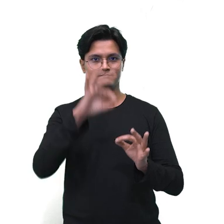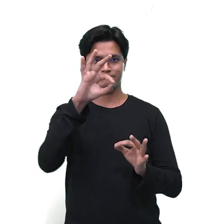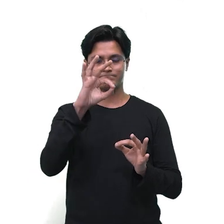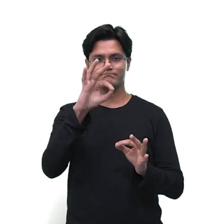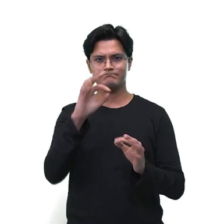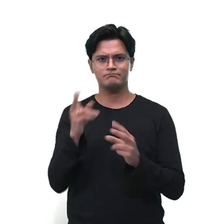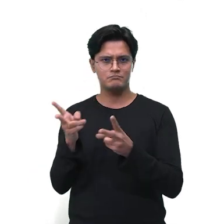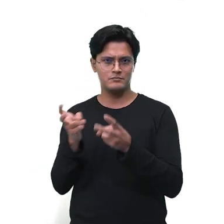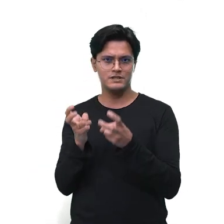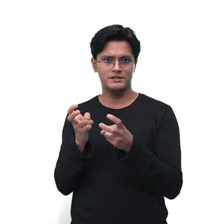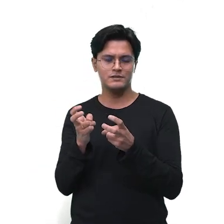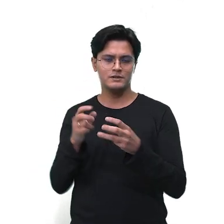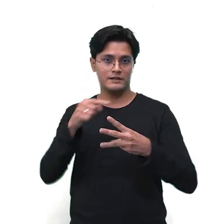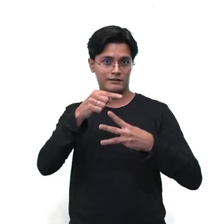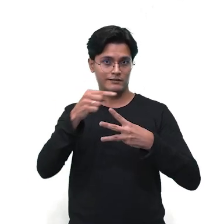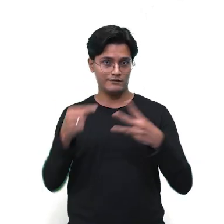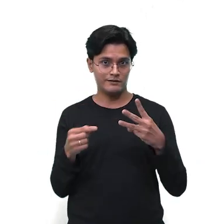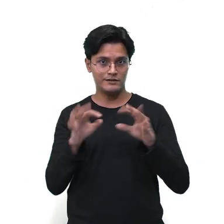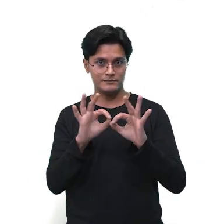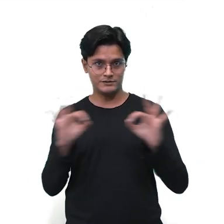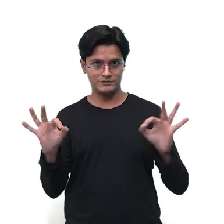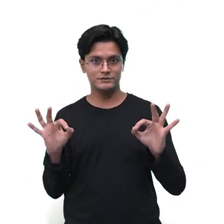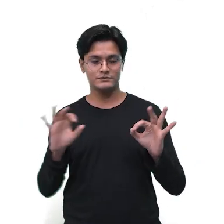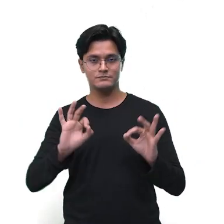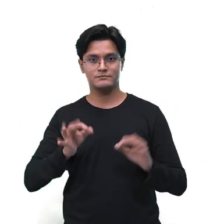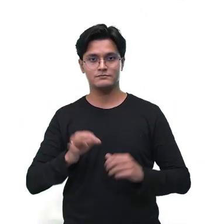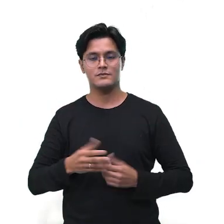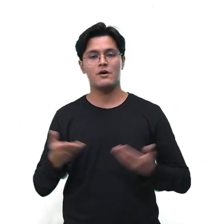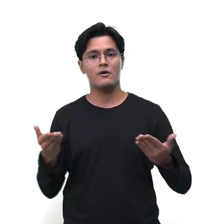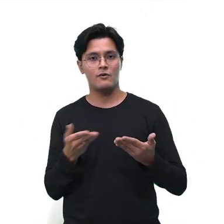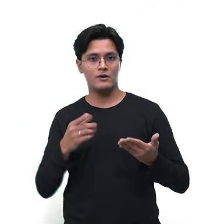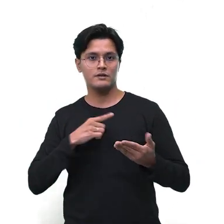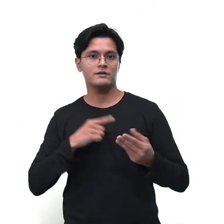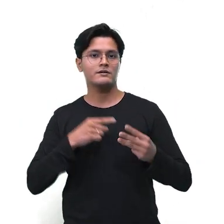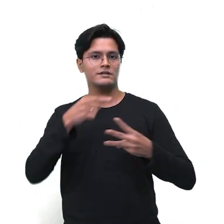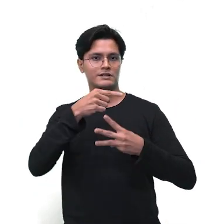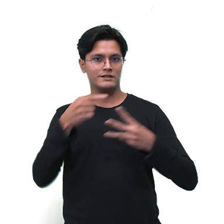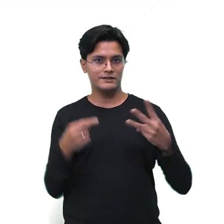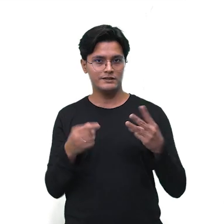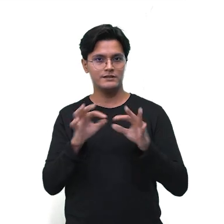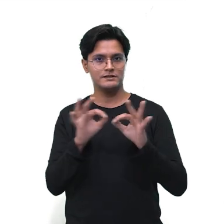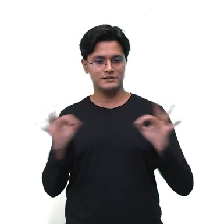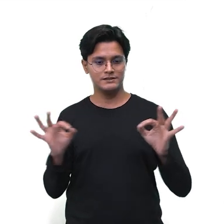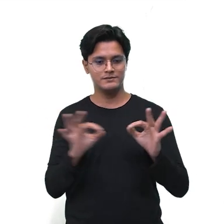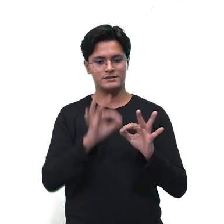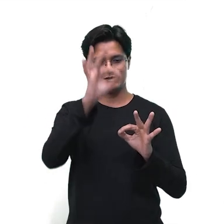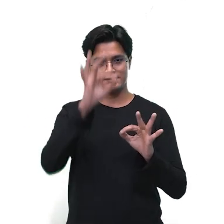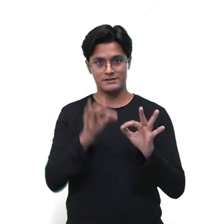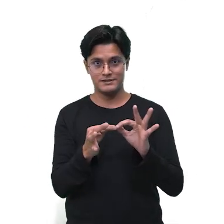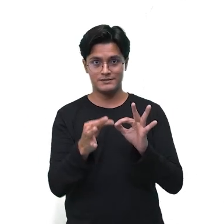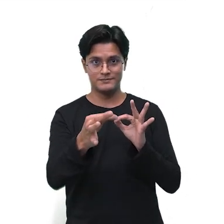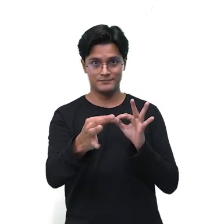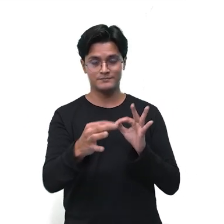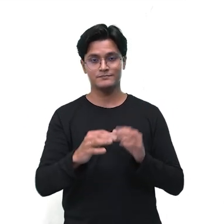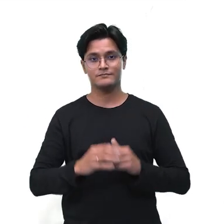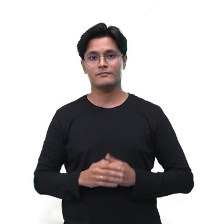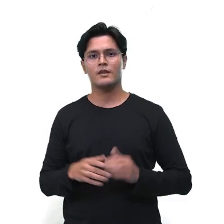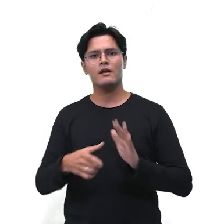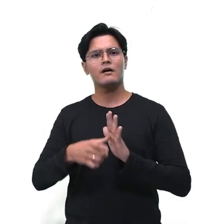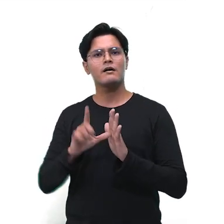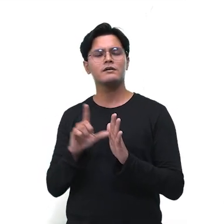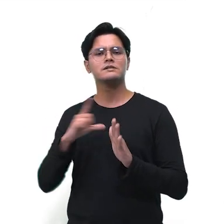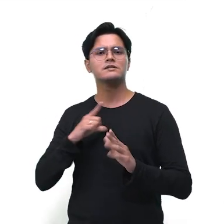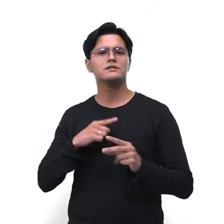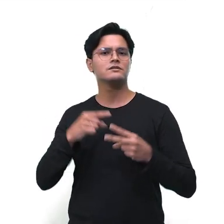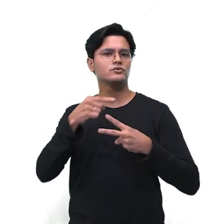Veja. Agora nós temos uma terceira dimensão, tá? Antes nós